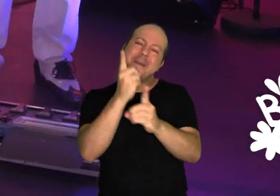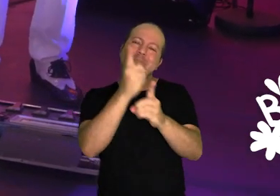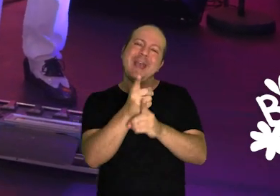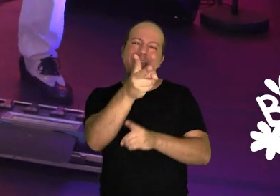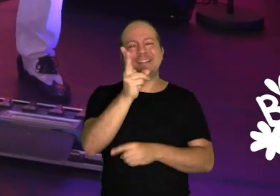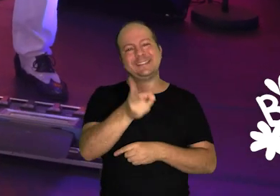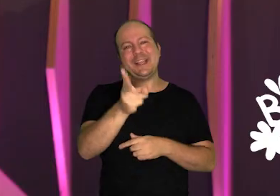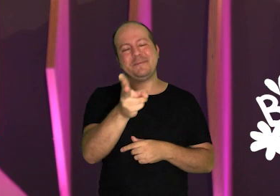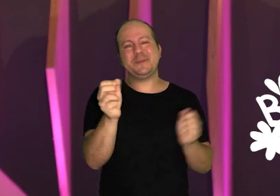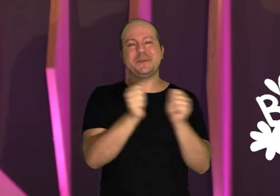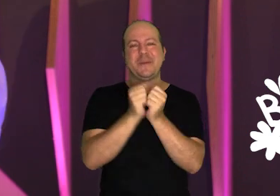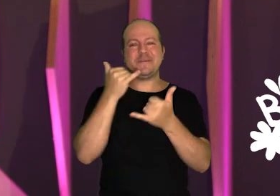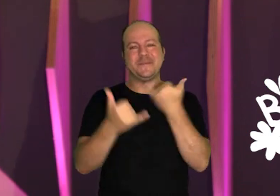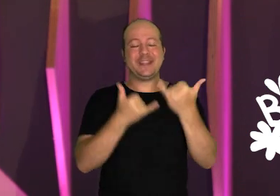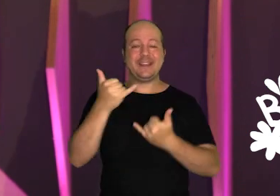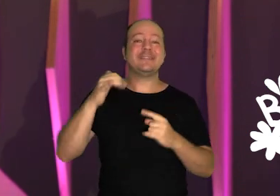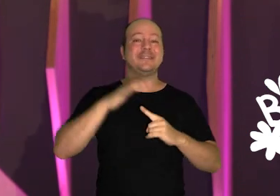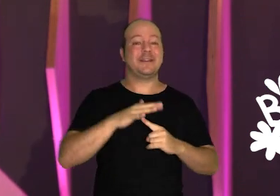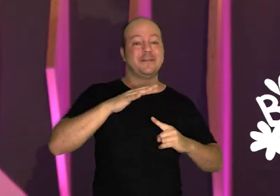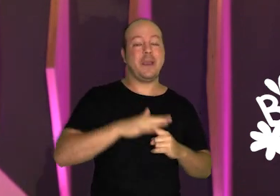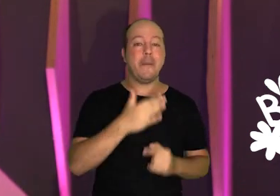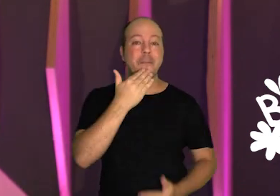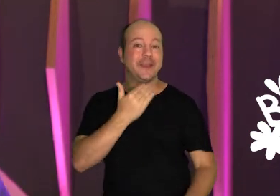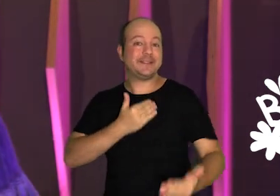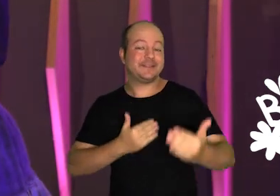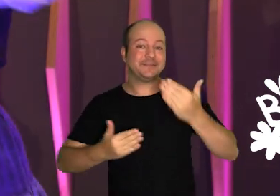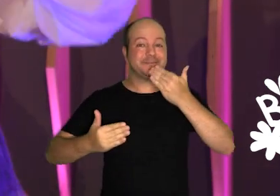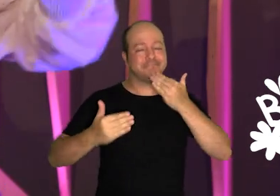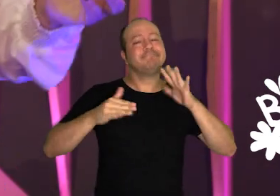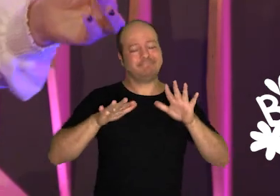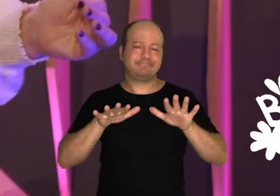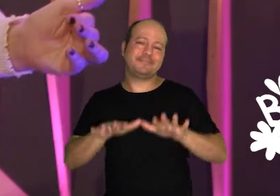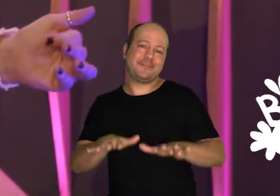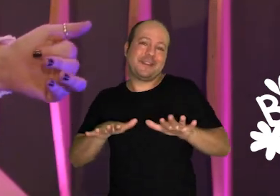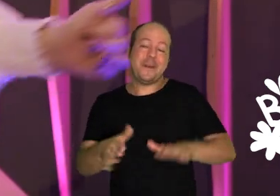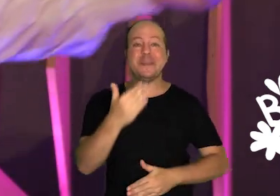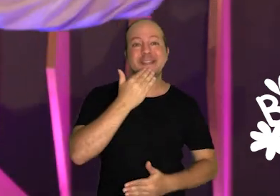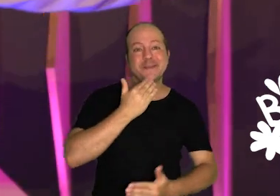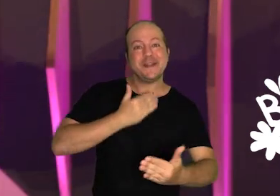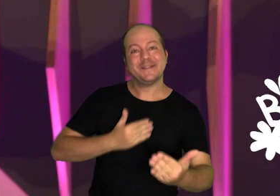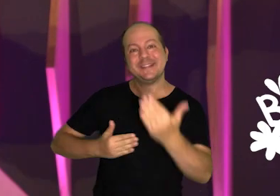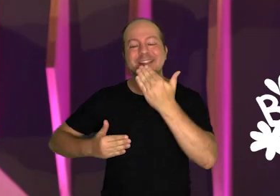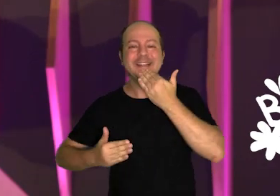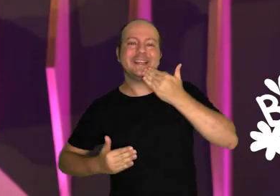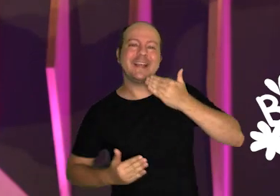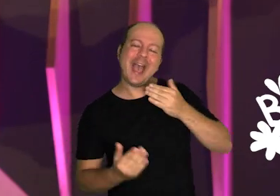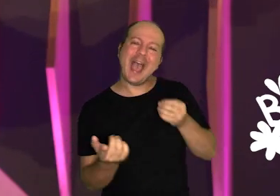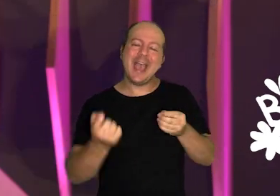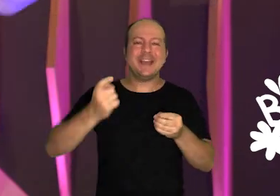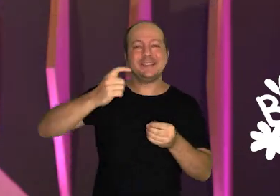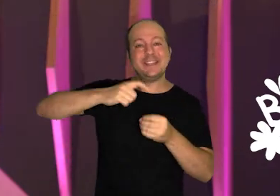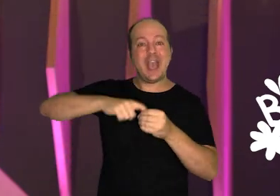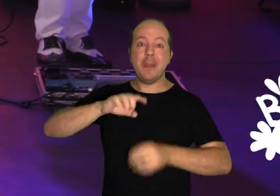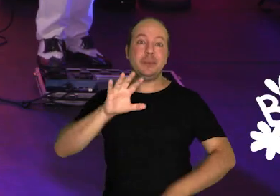encontrar vocês aqui no Brincando na Praça. Vou pedir para você ficar, vou pedir para você